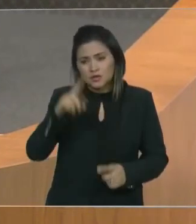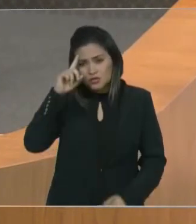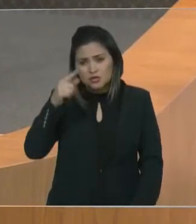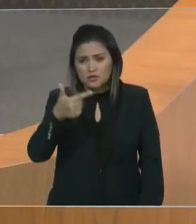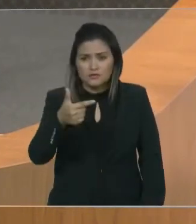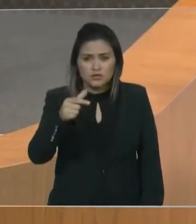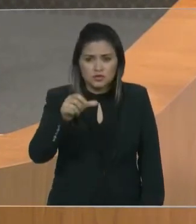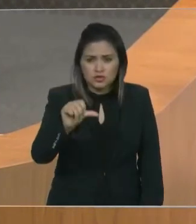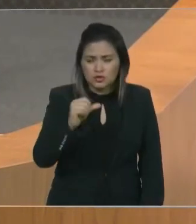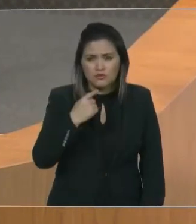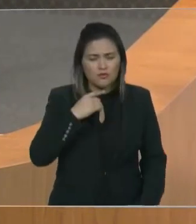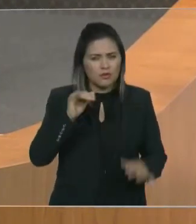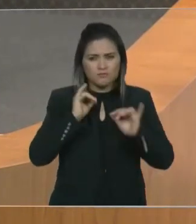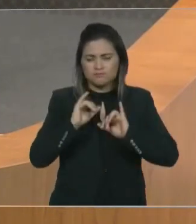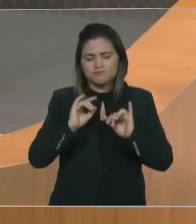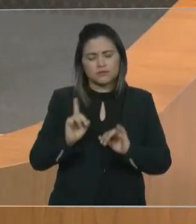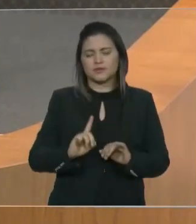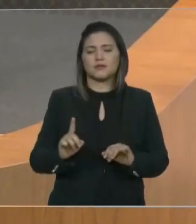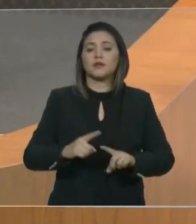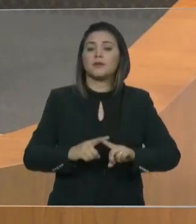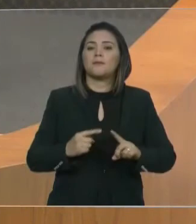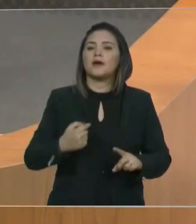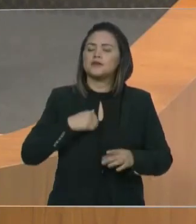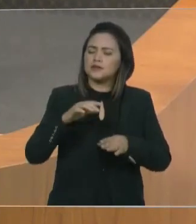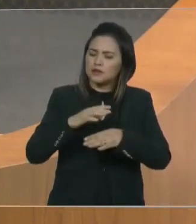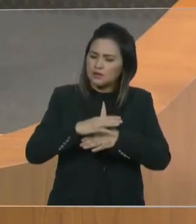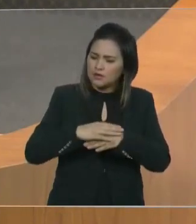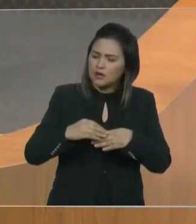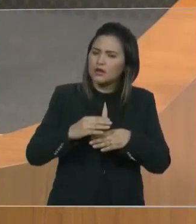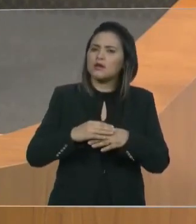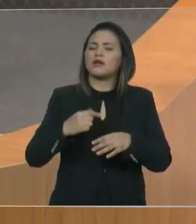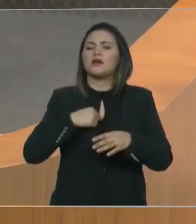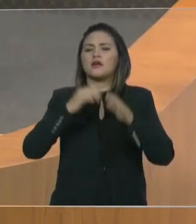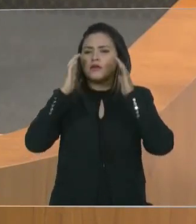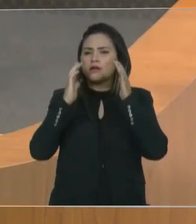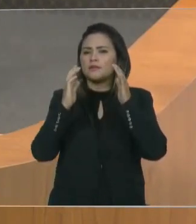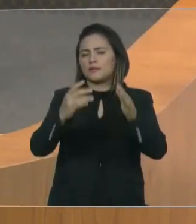mas não diminui o meu carinho e meu respeito pela profissão de cerimonialista. Forte abraço a todos.